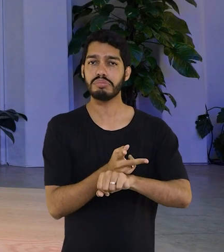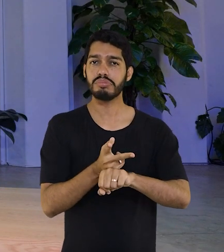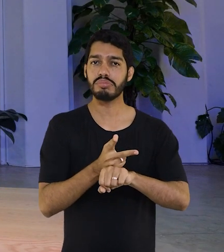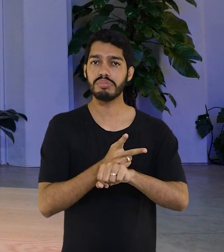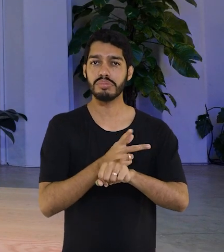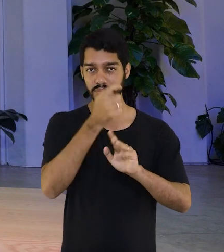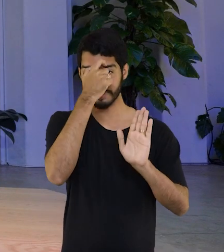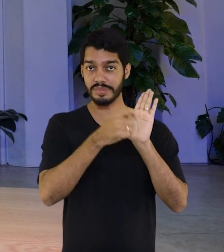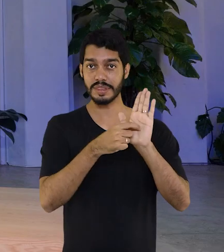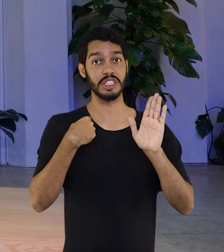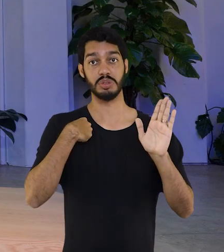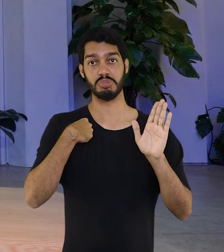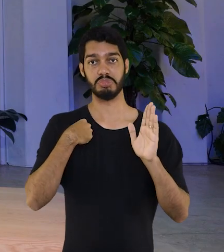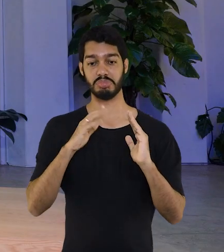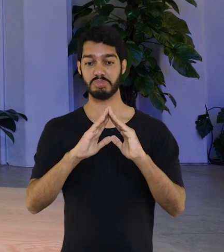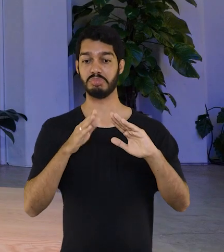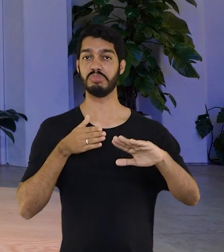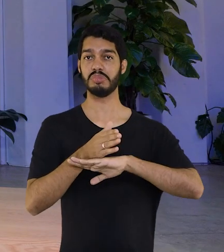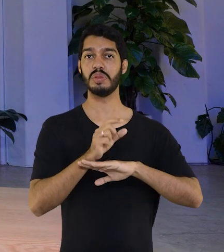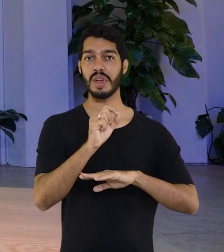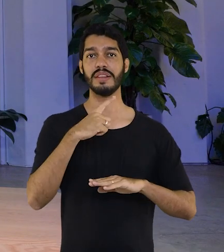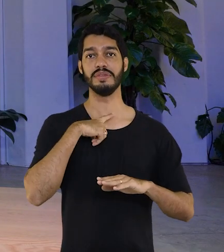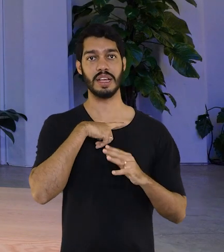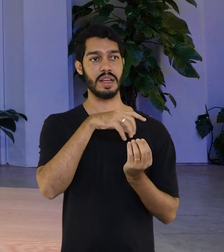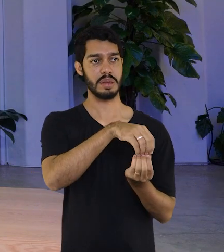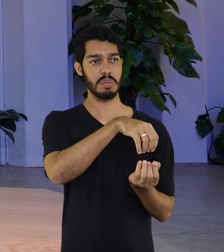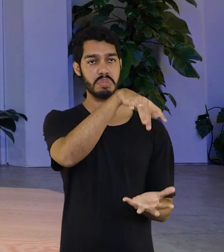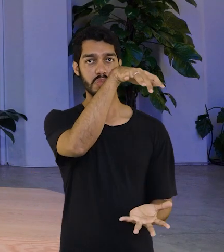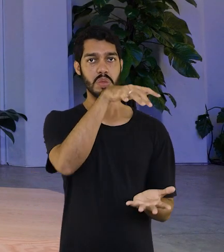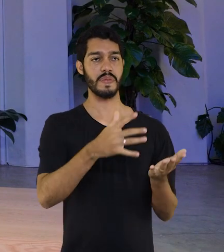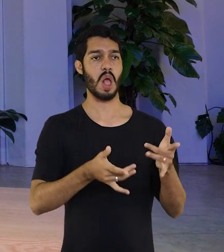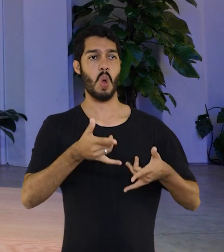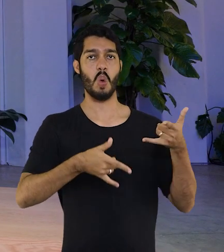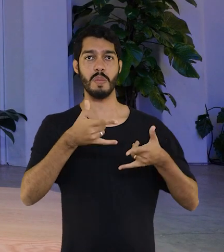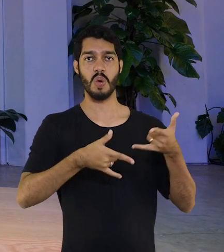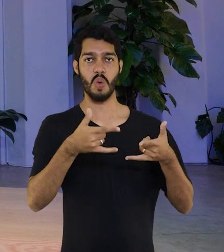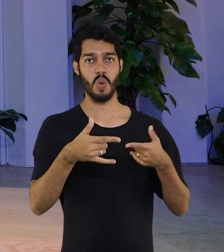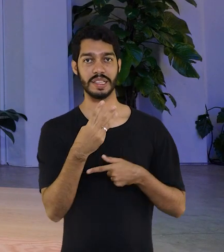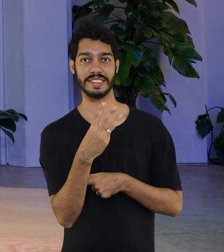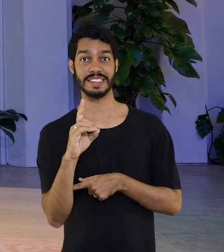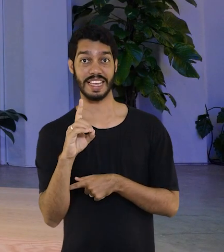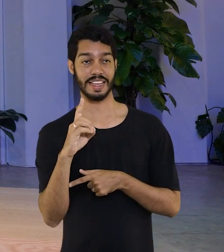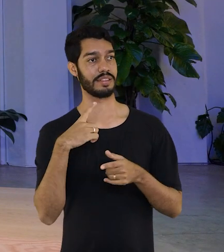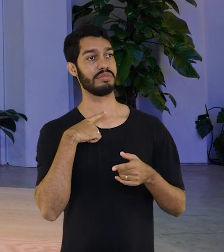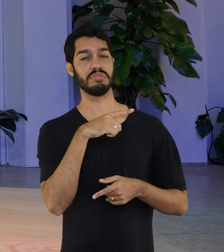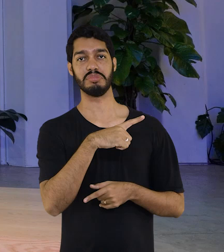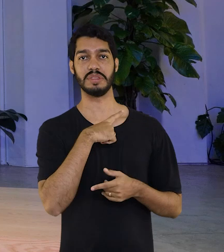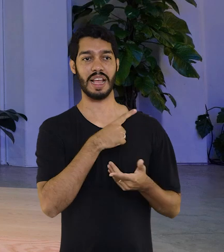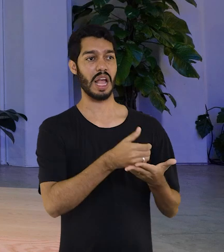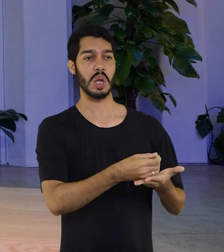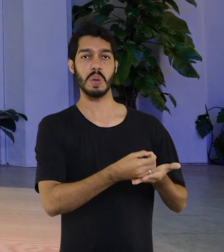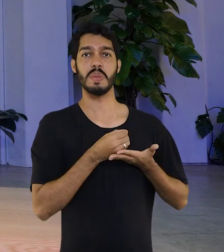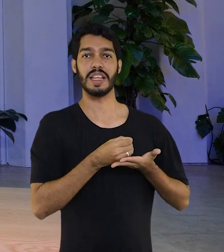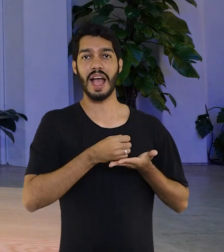era 2018. E aí você entrava na casa, eu não estou exagerando, tá? Tinha holograma, tinha robô impresso 3D que servia chopp,